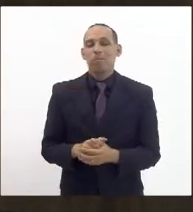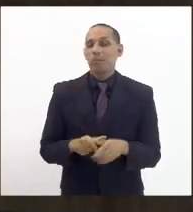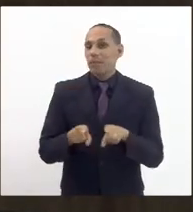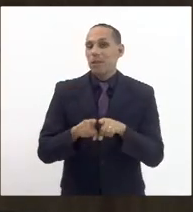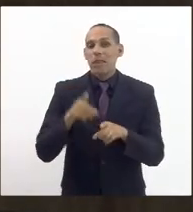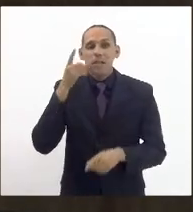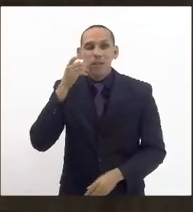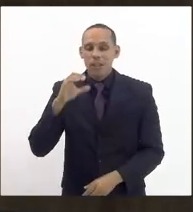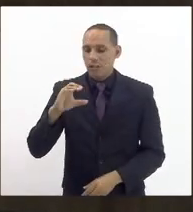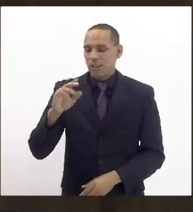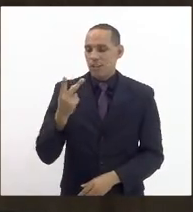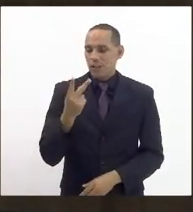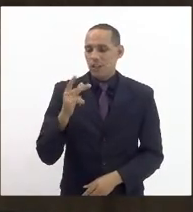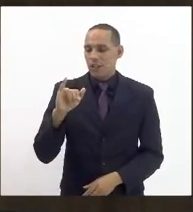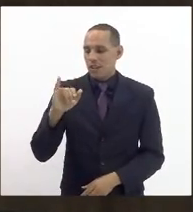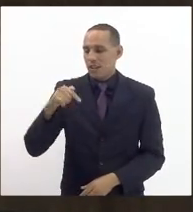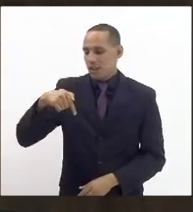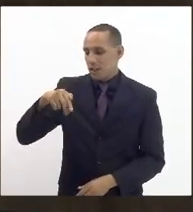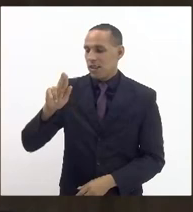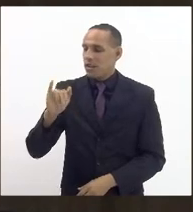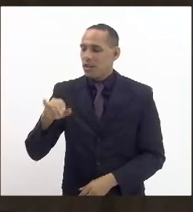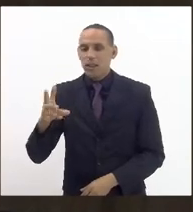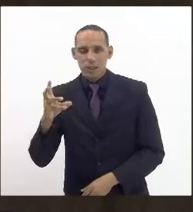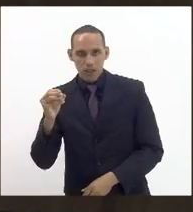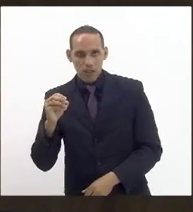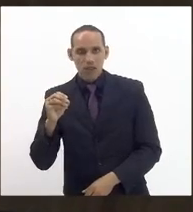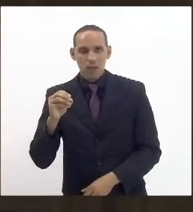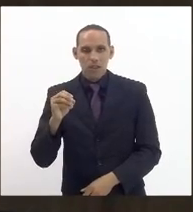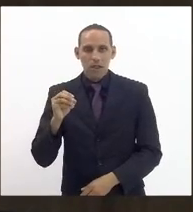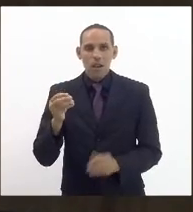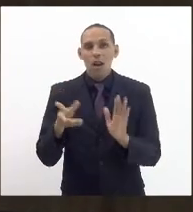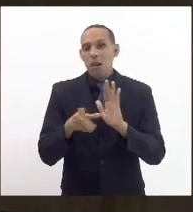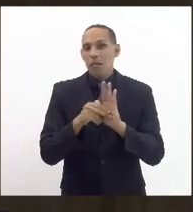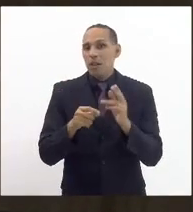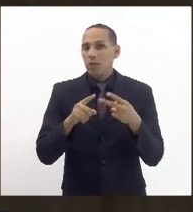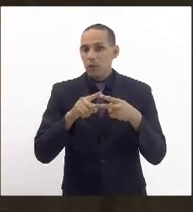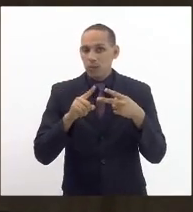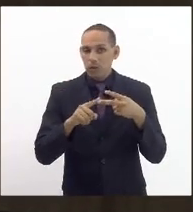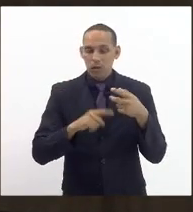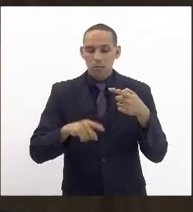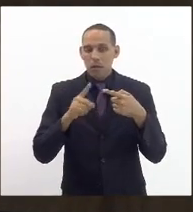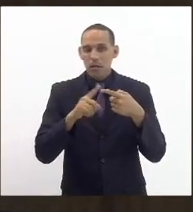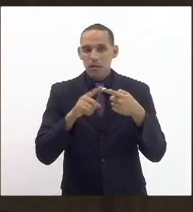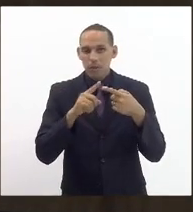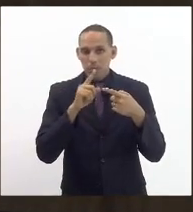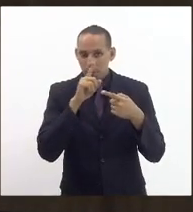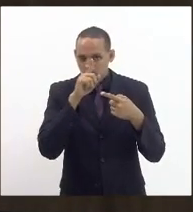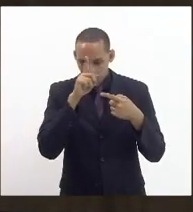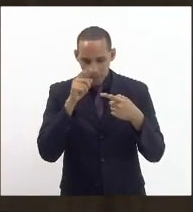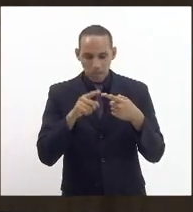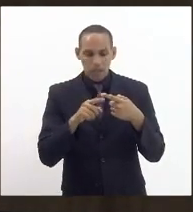da Mangueira botou duas emendas. Uma dizendo que somente serão aplicadas